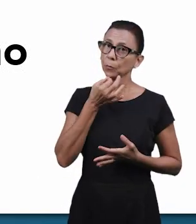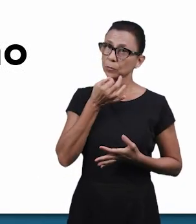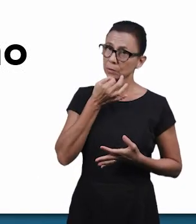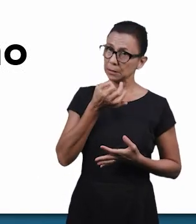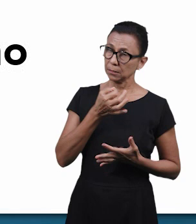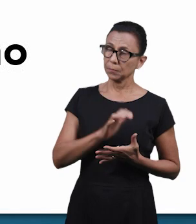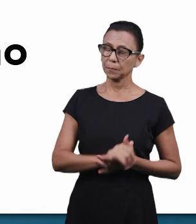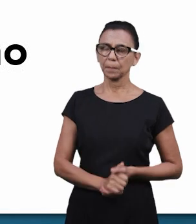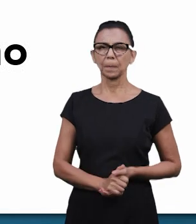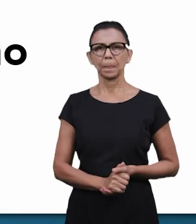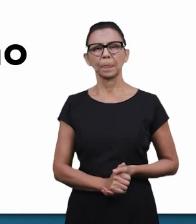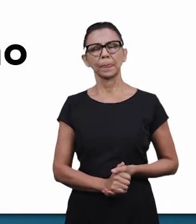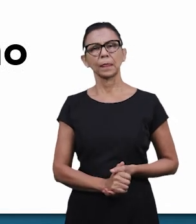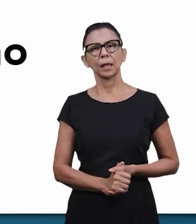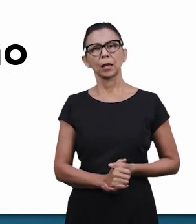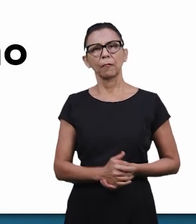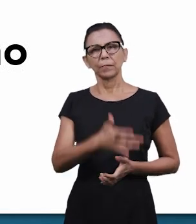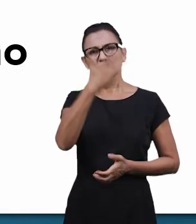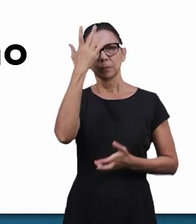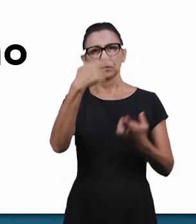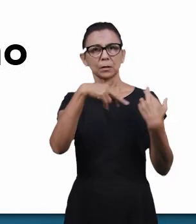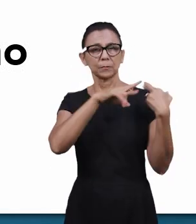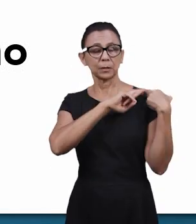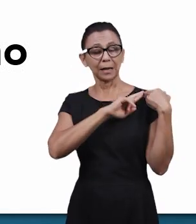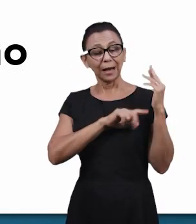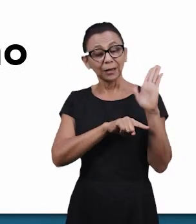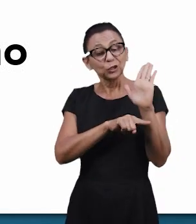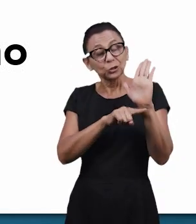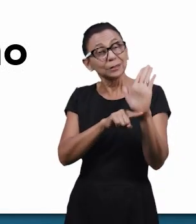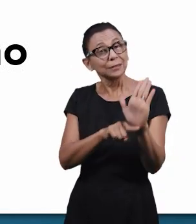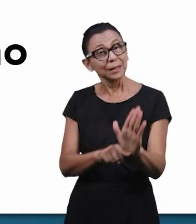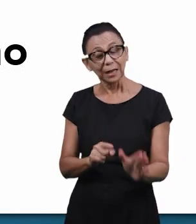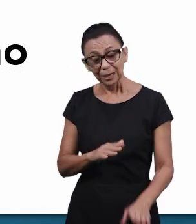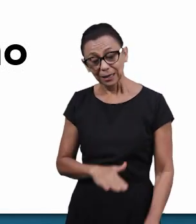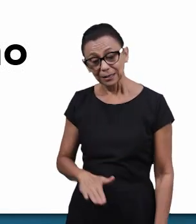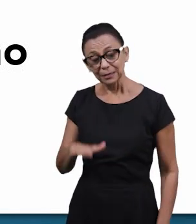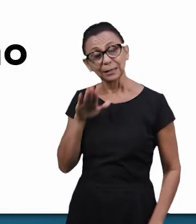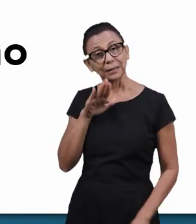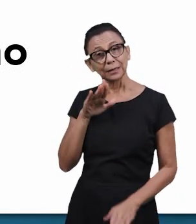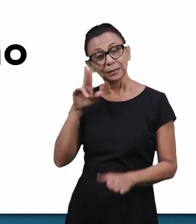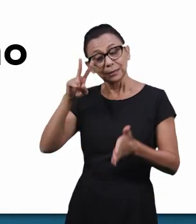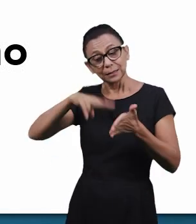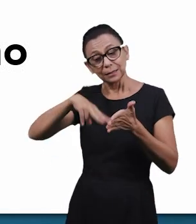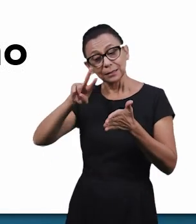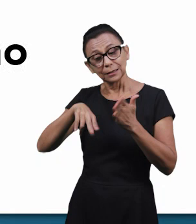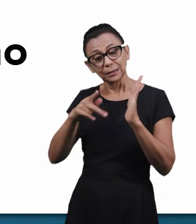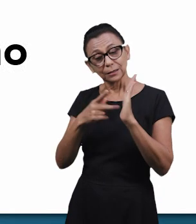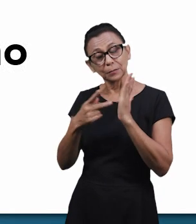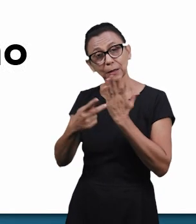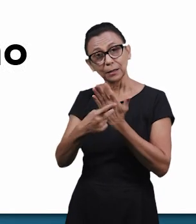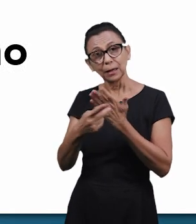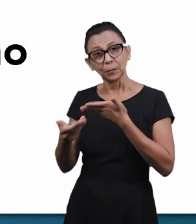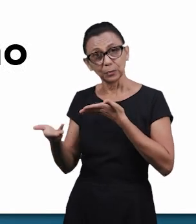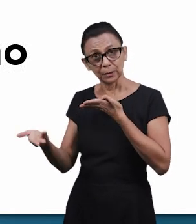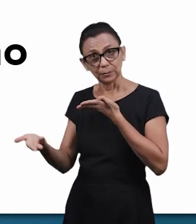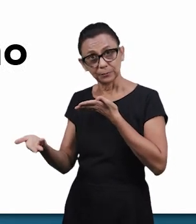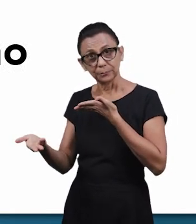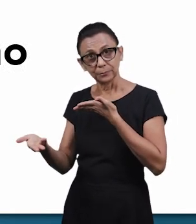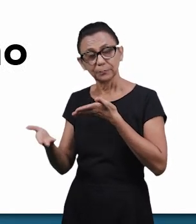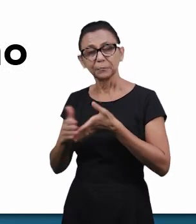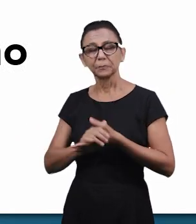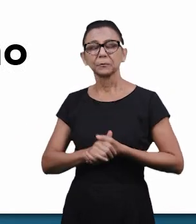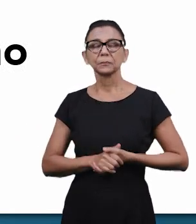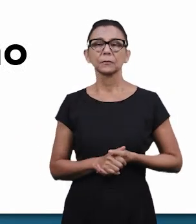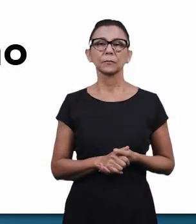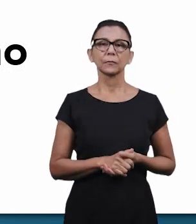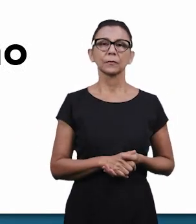devam ajudar as crianças menores nas respostas, lendo a parábola com elas. Muito bem, isso foi feito de uma forma muito